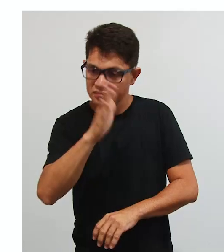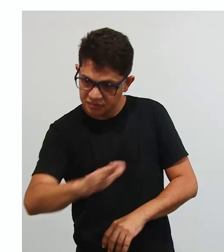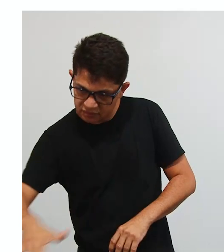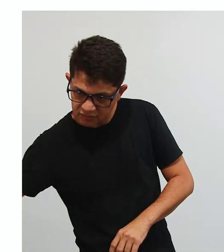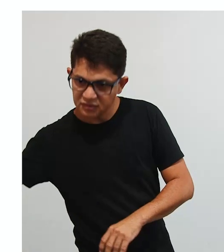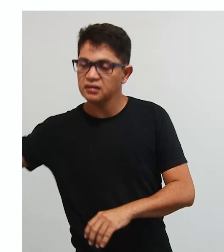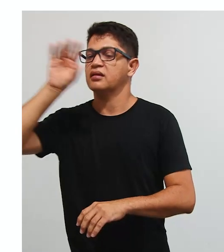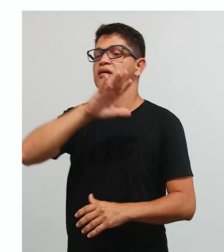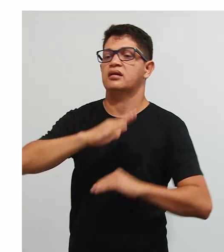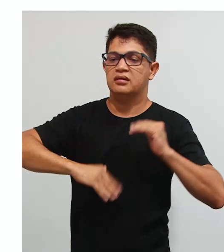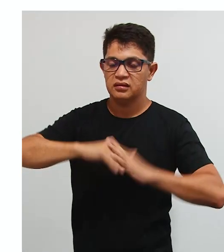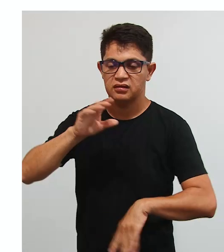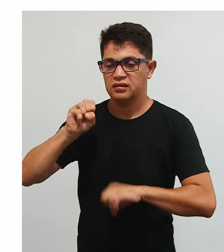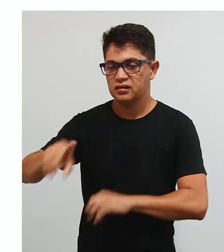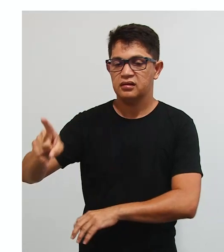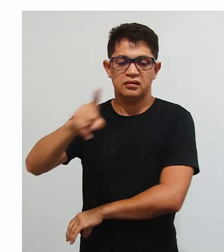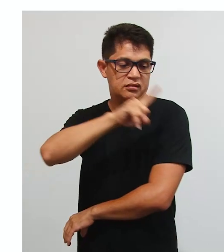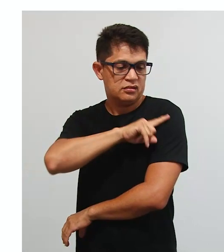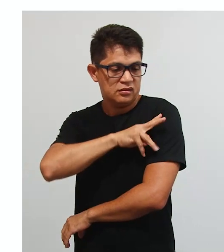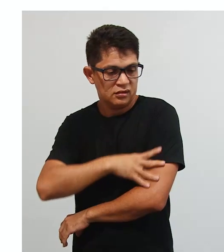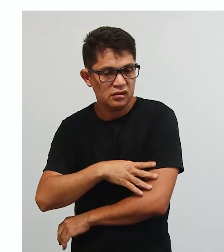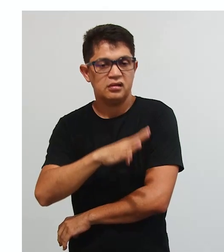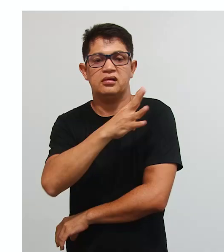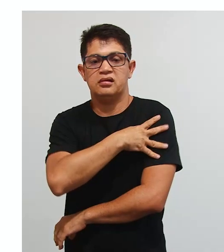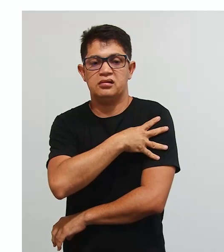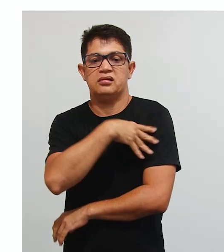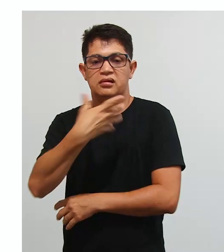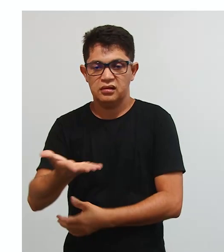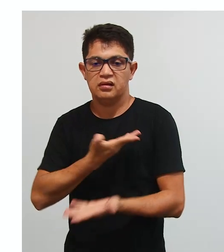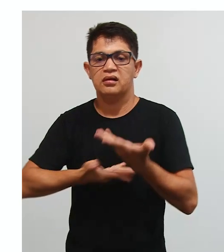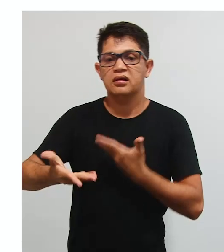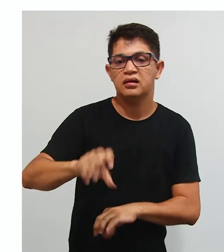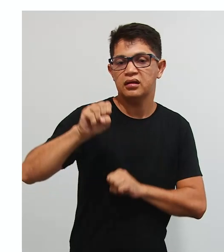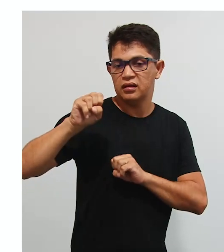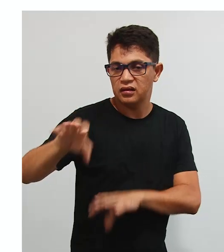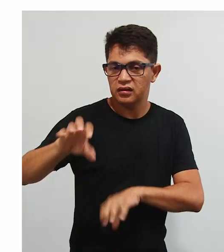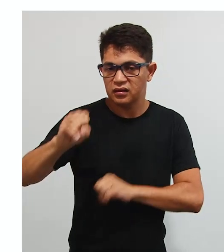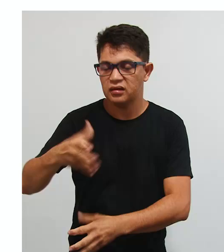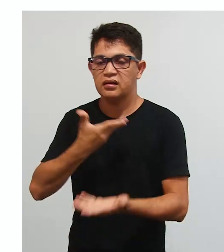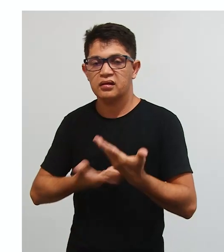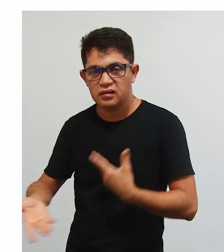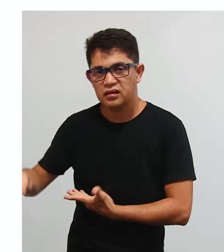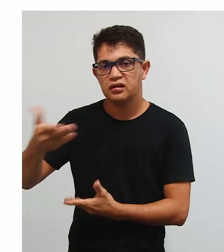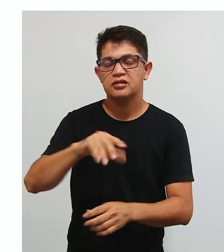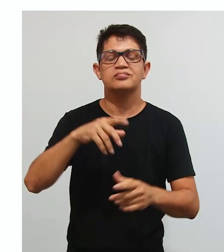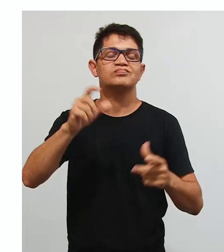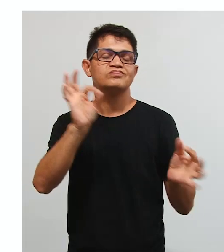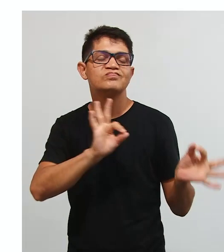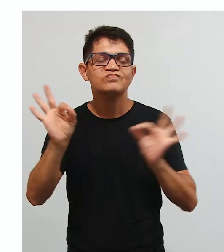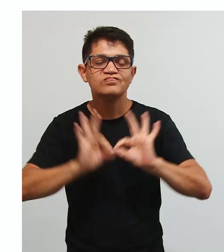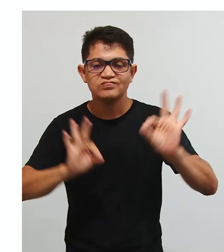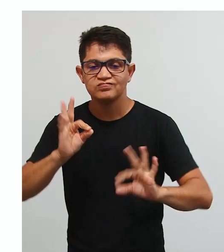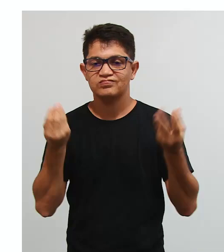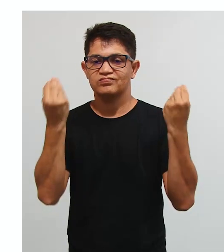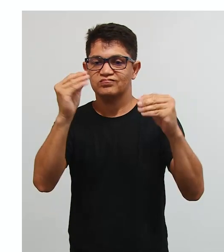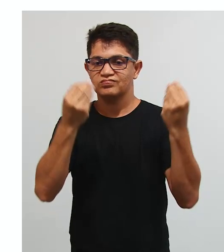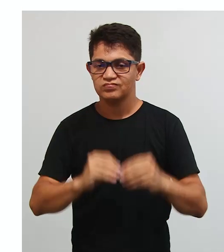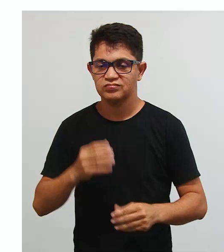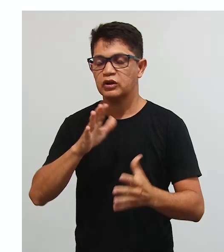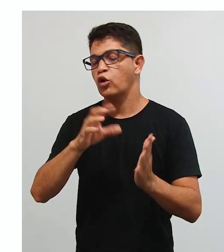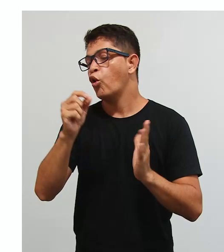o primeiro momento da criança na escola. Então, essa educação ela tem uma obrigatoriedade, então nós temos